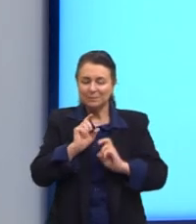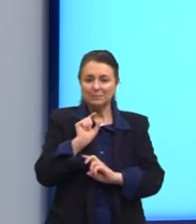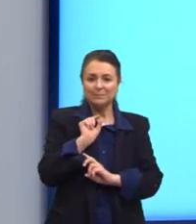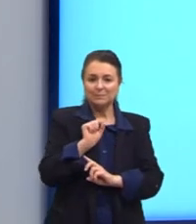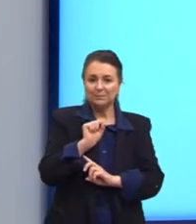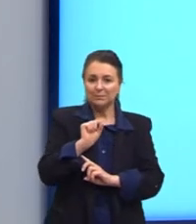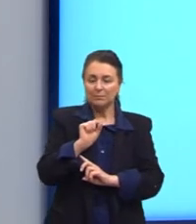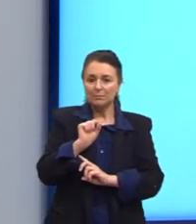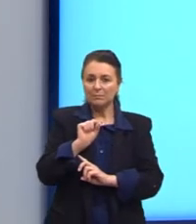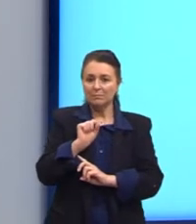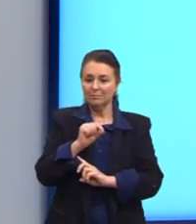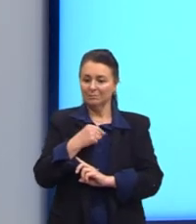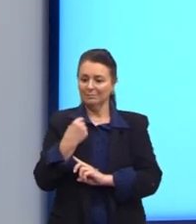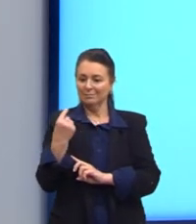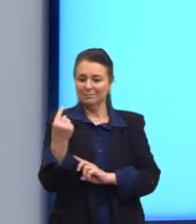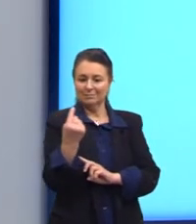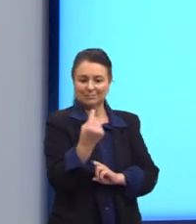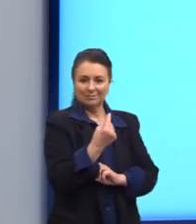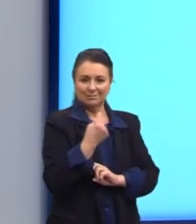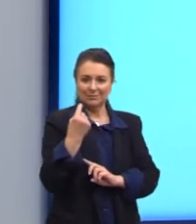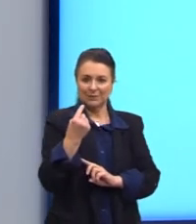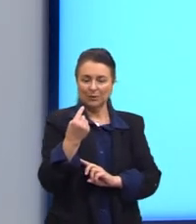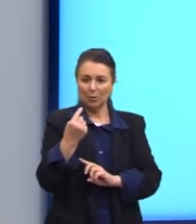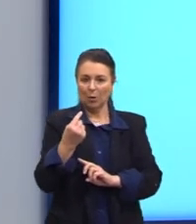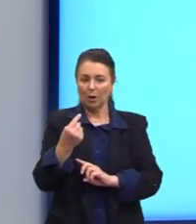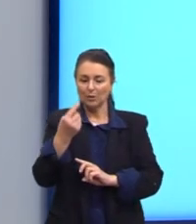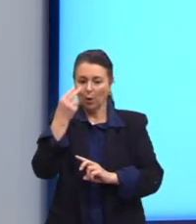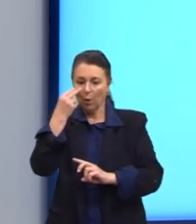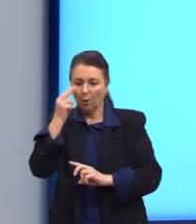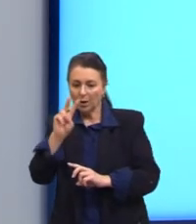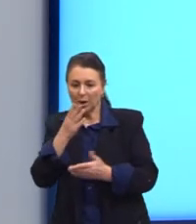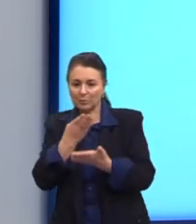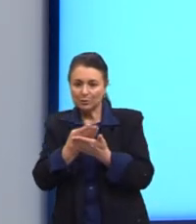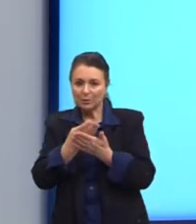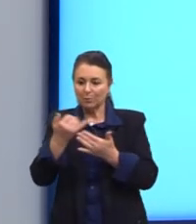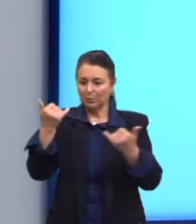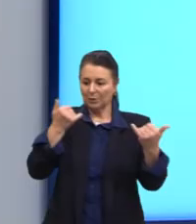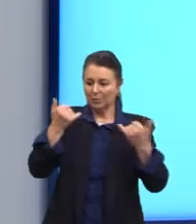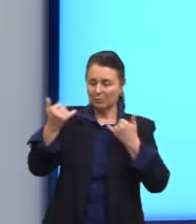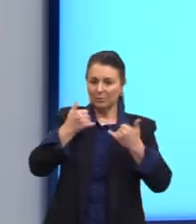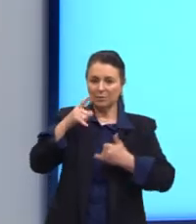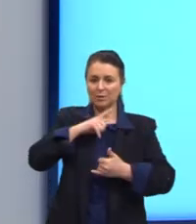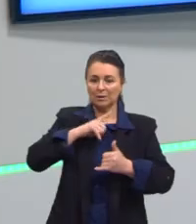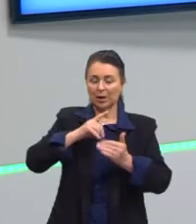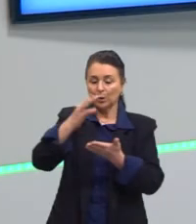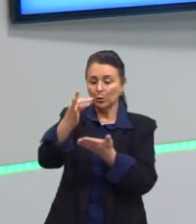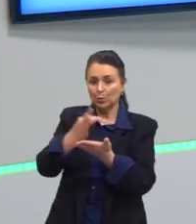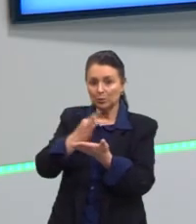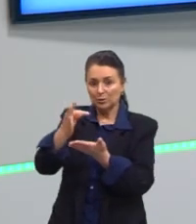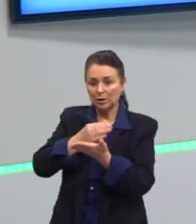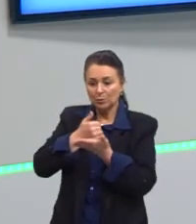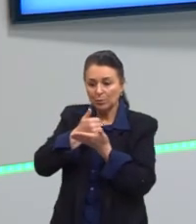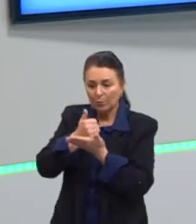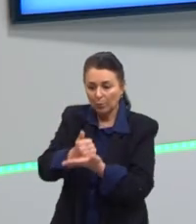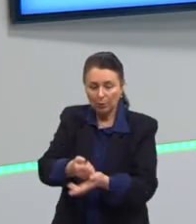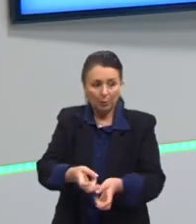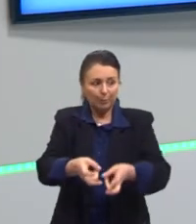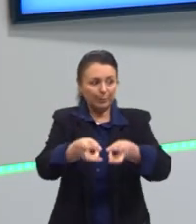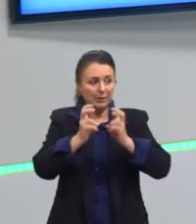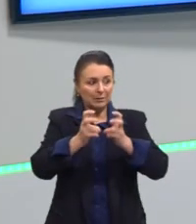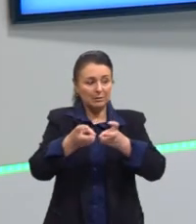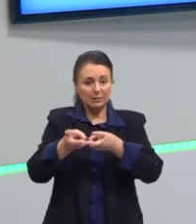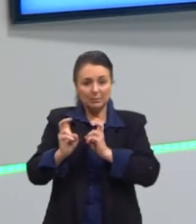a gente faz esse recorte né das informações que tem nos textos de apoio percebendo